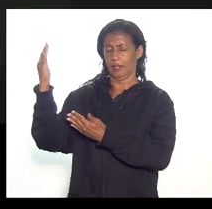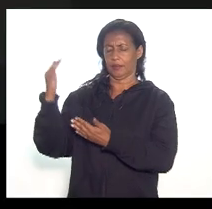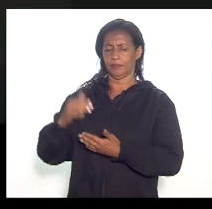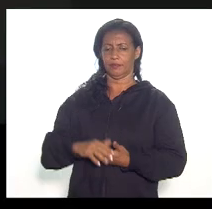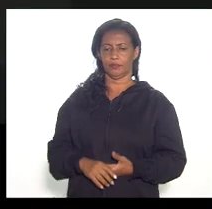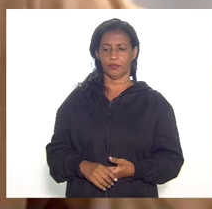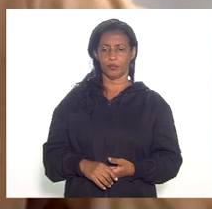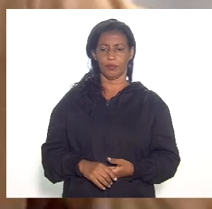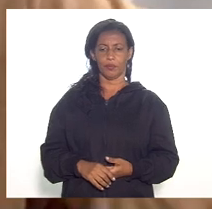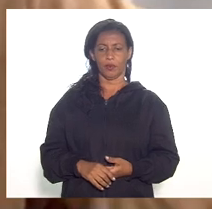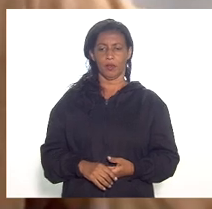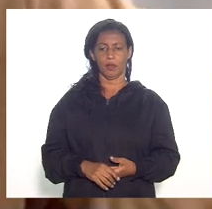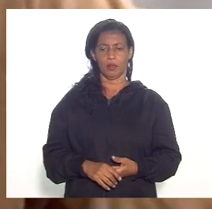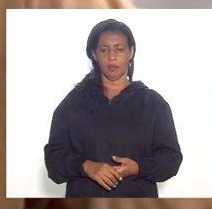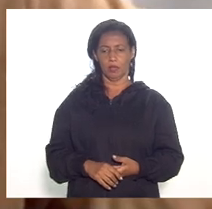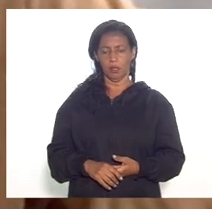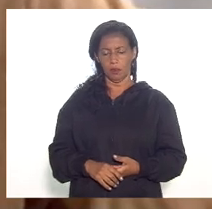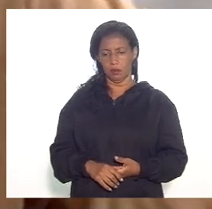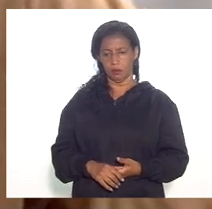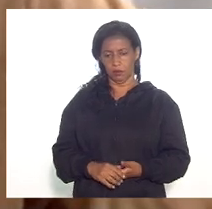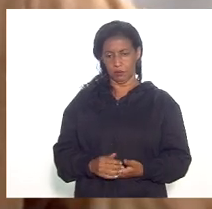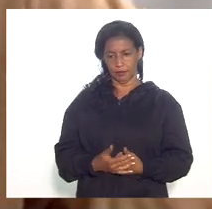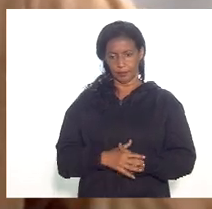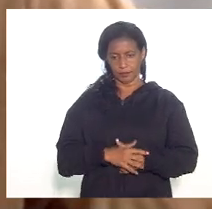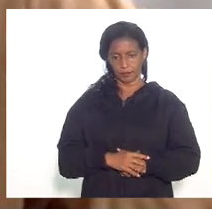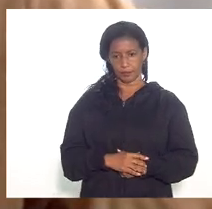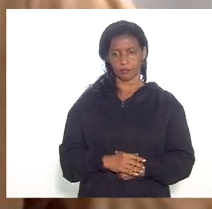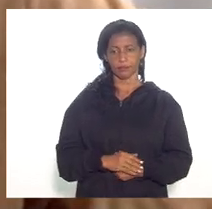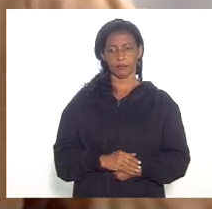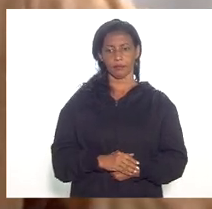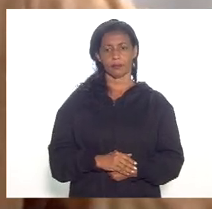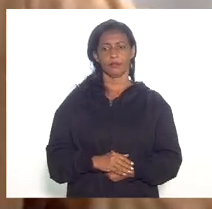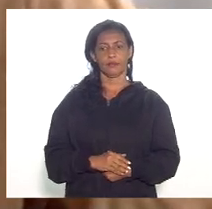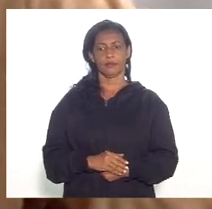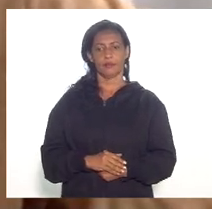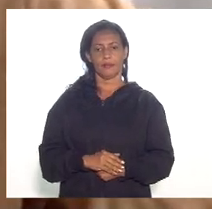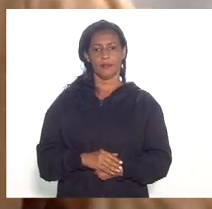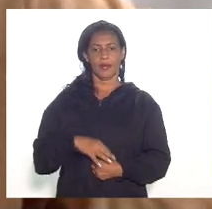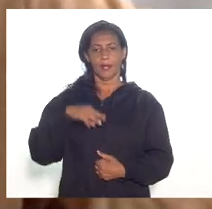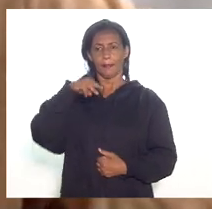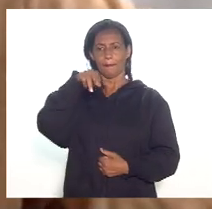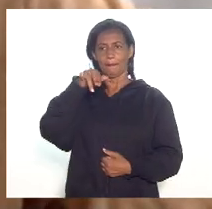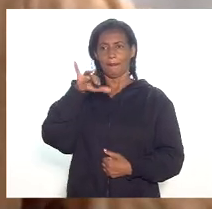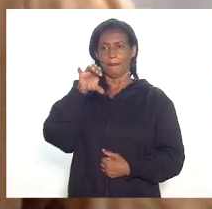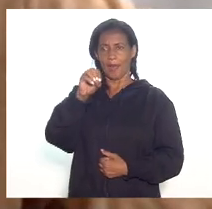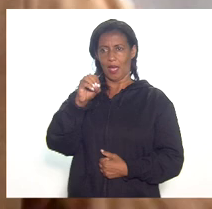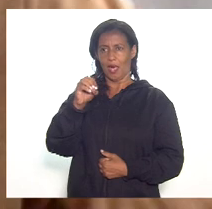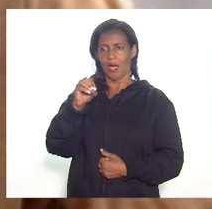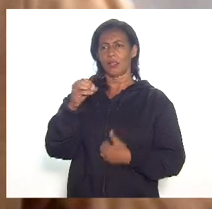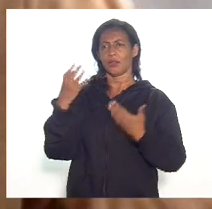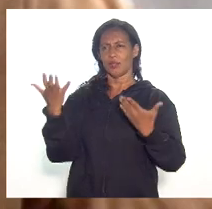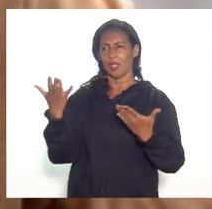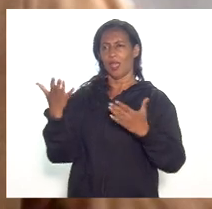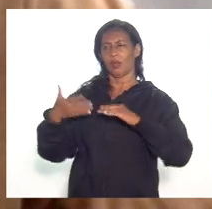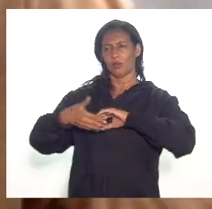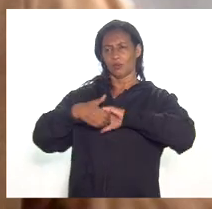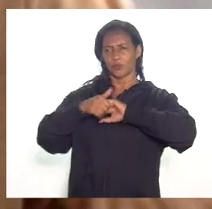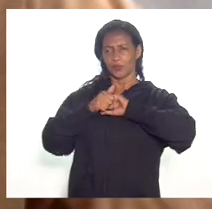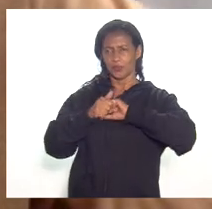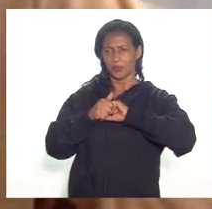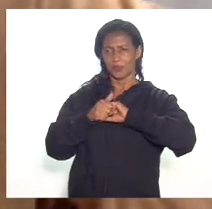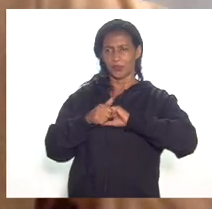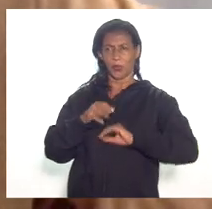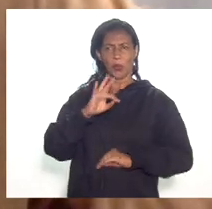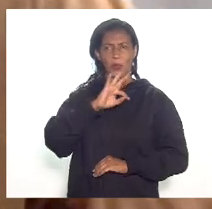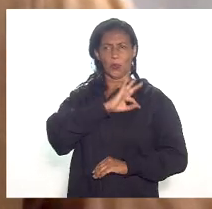agradecendo deputado Rodrigo Amulim próximo orador inscrito é o deputado Márcio Galberto quero mais uma vez que eu cumprimentar na condição de